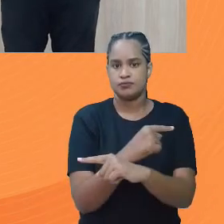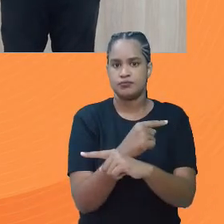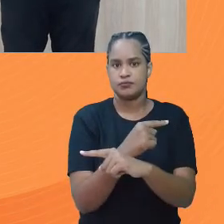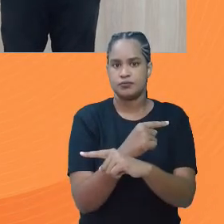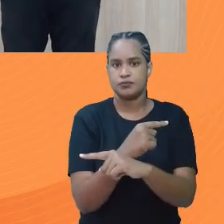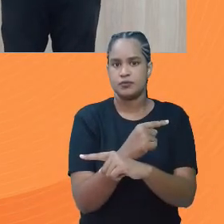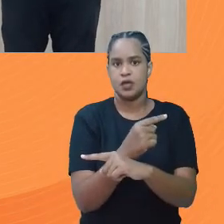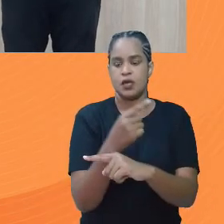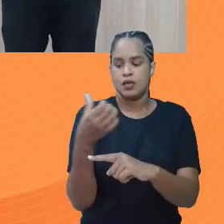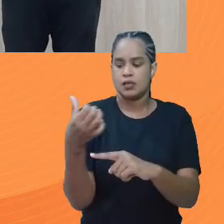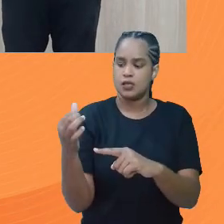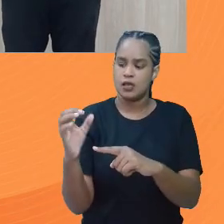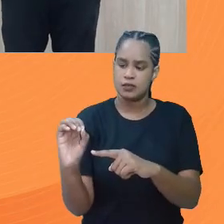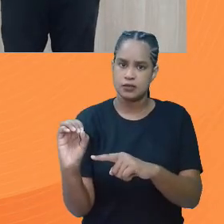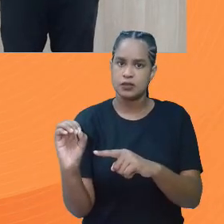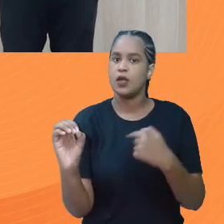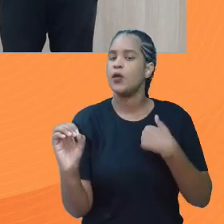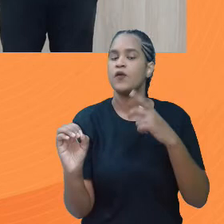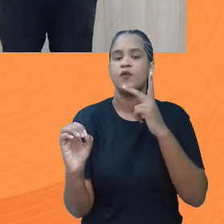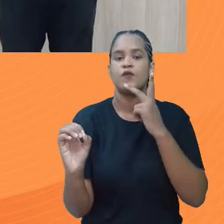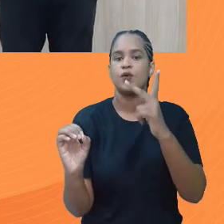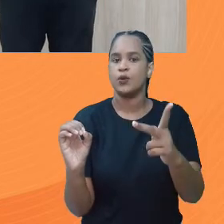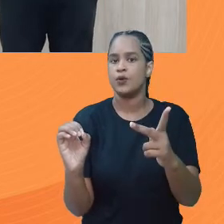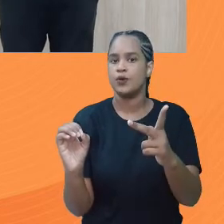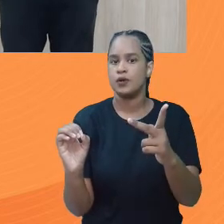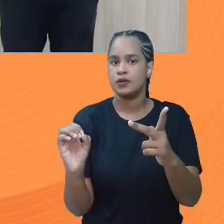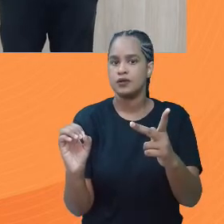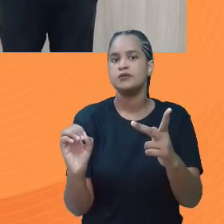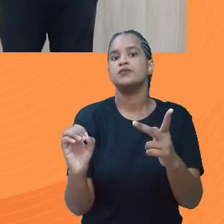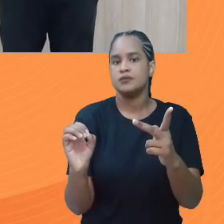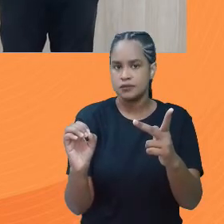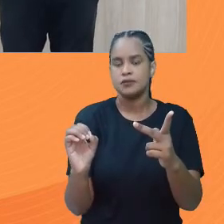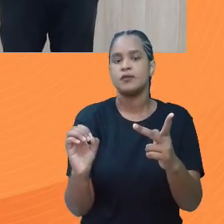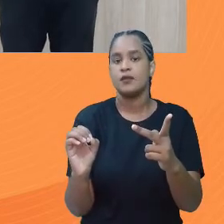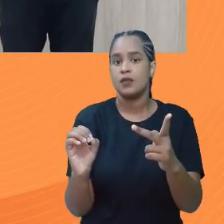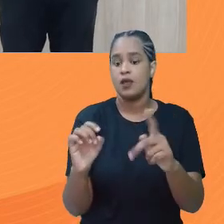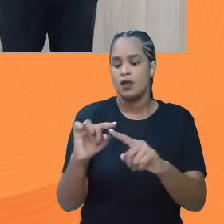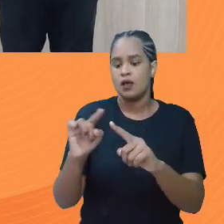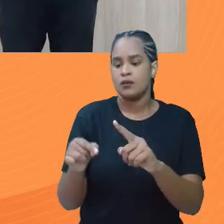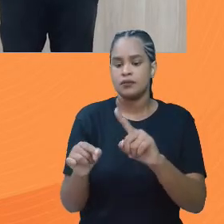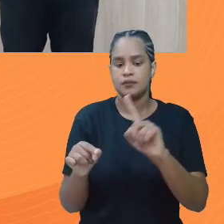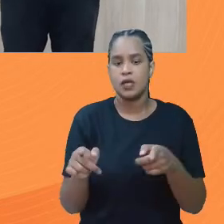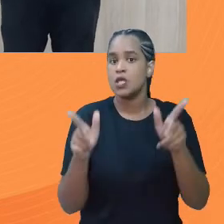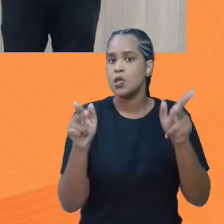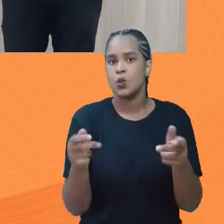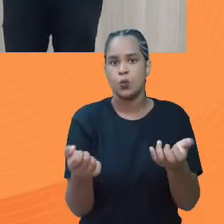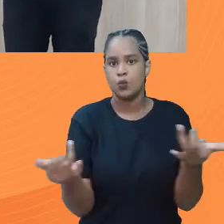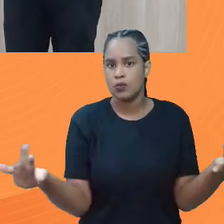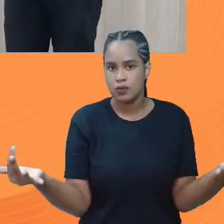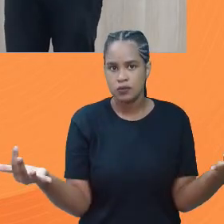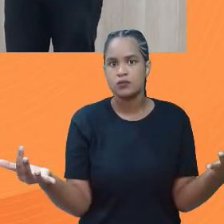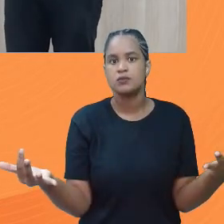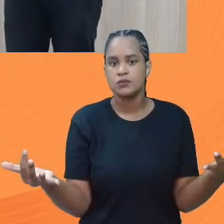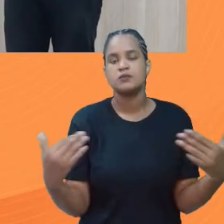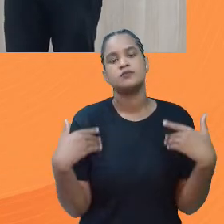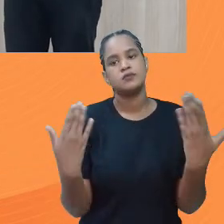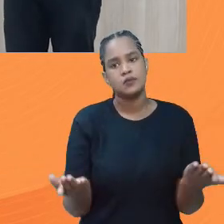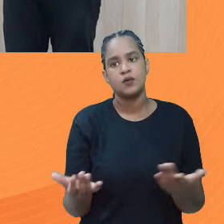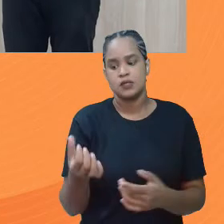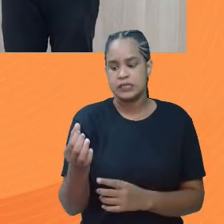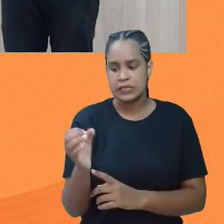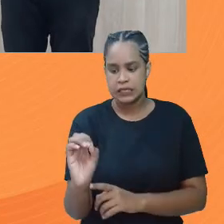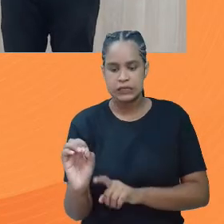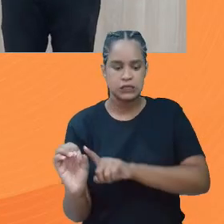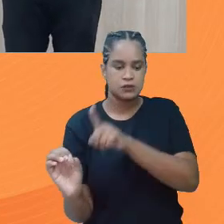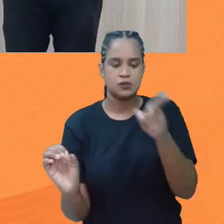60 graus. E eu acabei de falar que esses ângulos eles possuem a mesma medida, tá joia? Então eu tenho aí, ó,